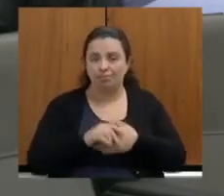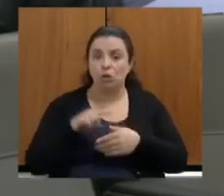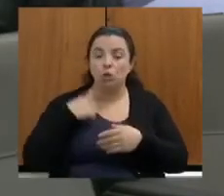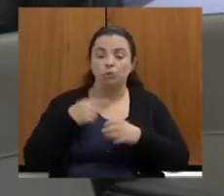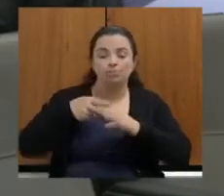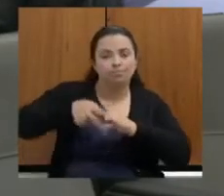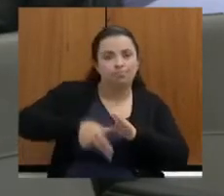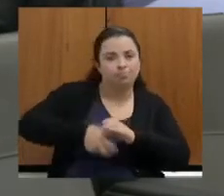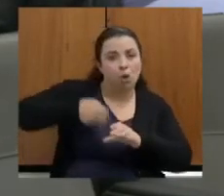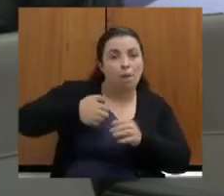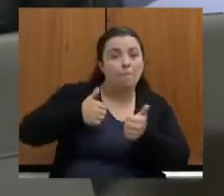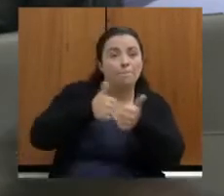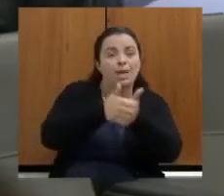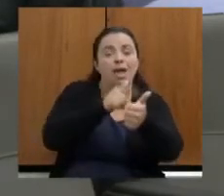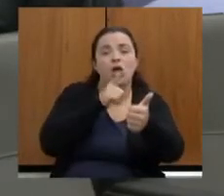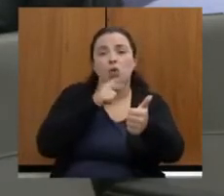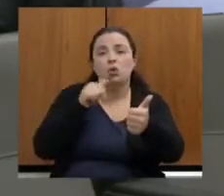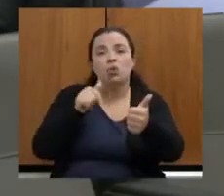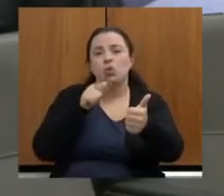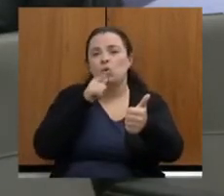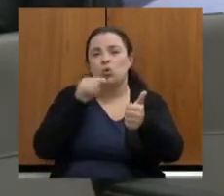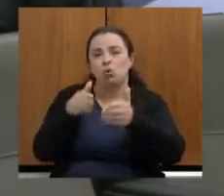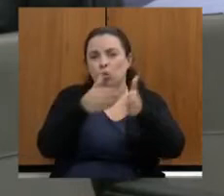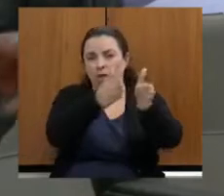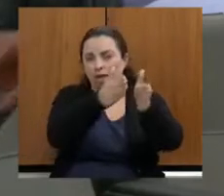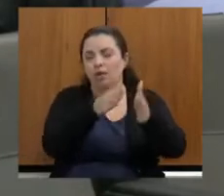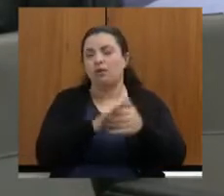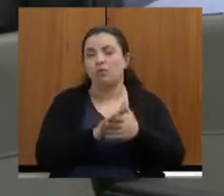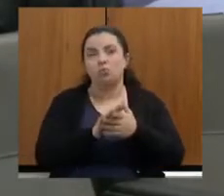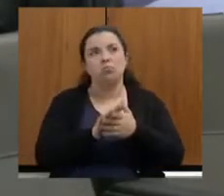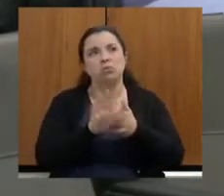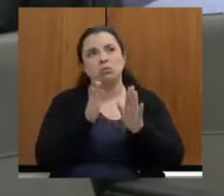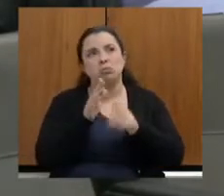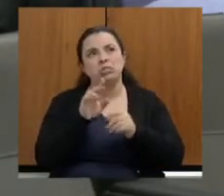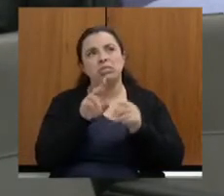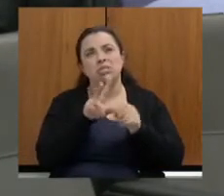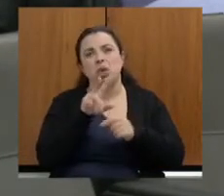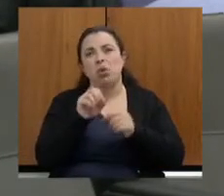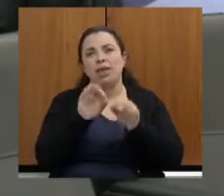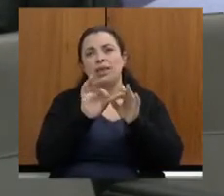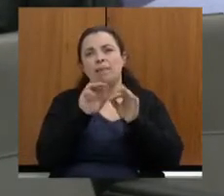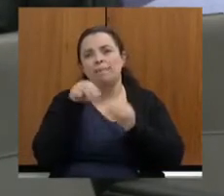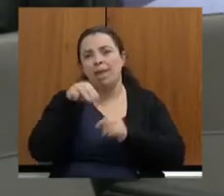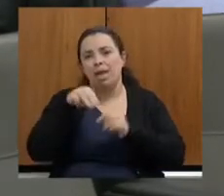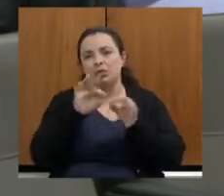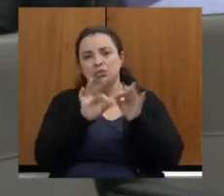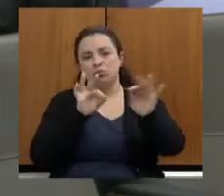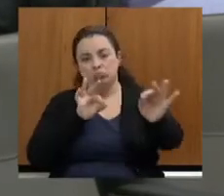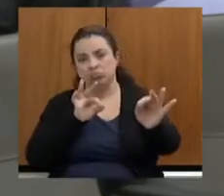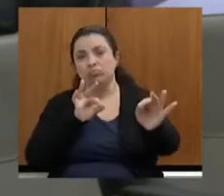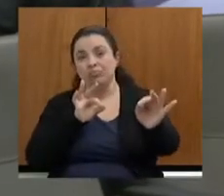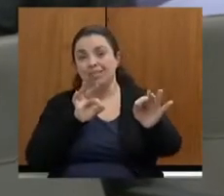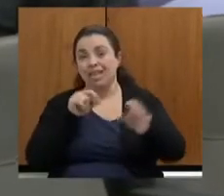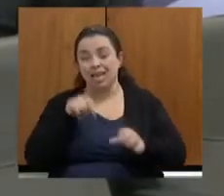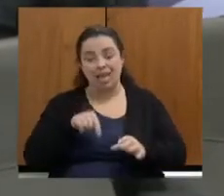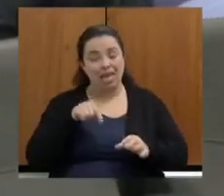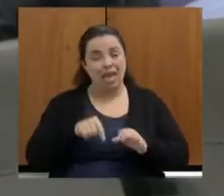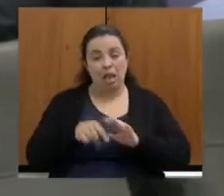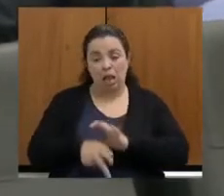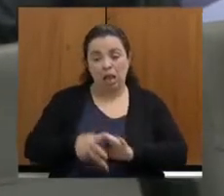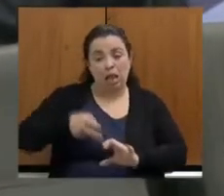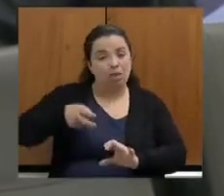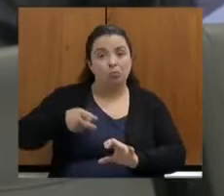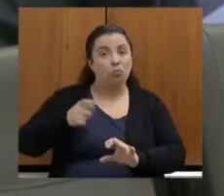ele não tem nem 50 não muito se tiver a distância que ele foi construir é 50 metros do Rio e ele não